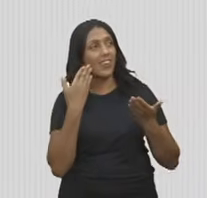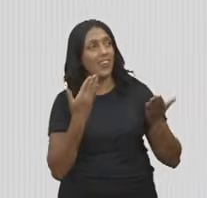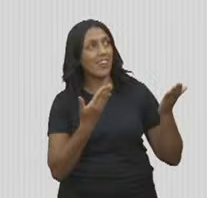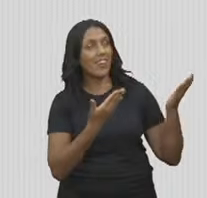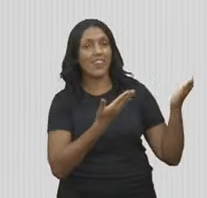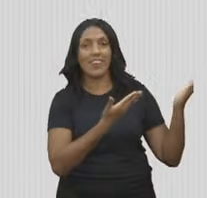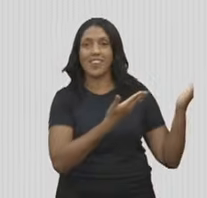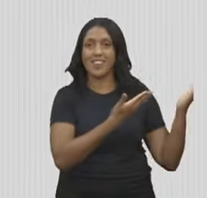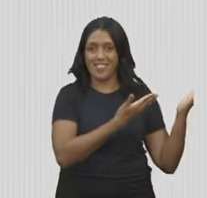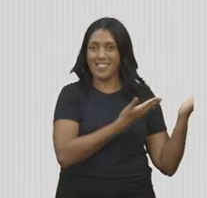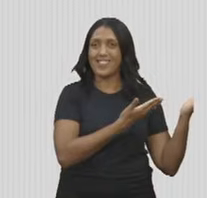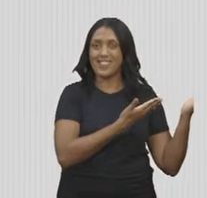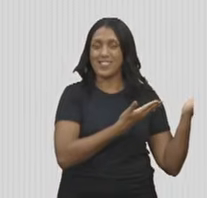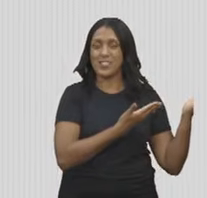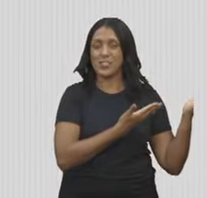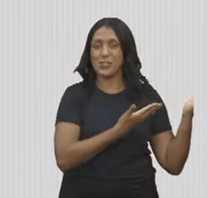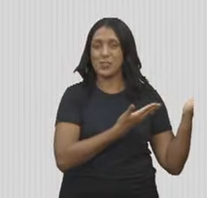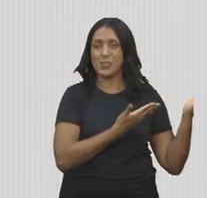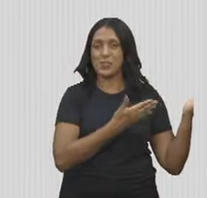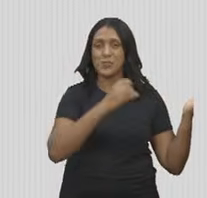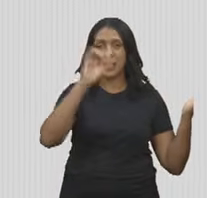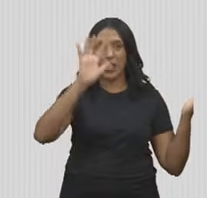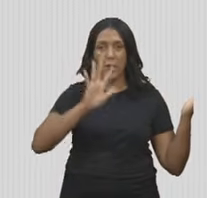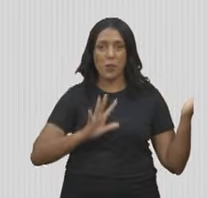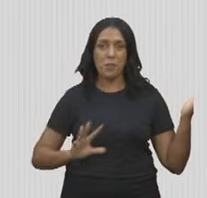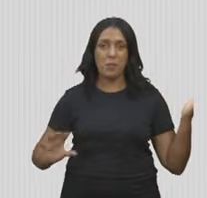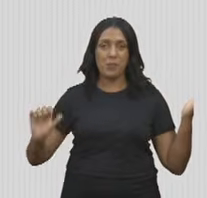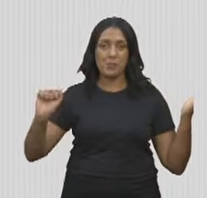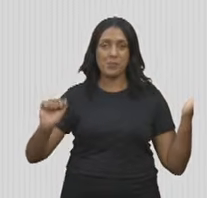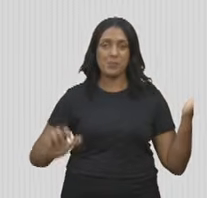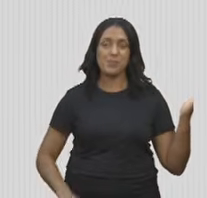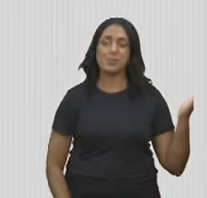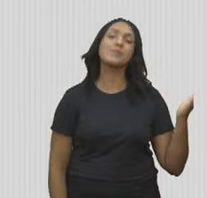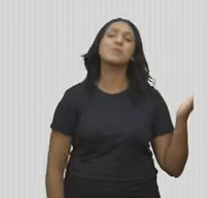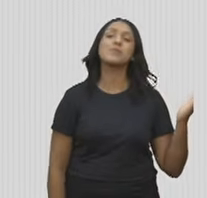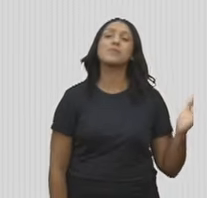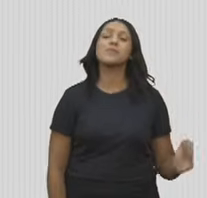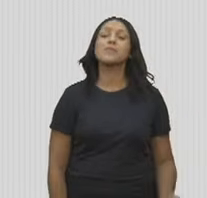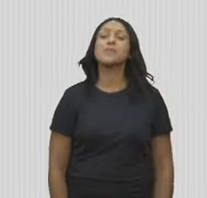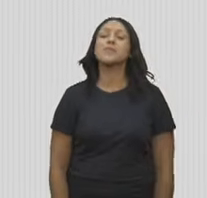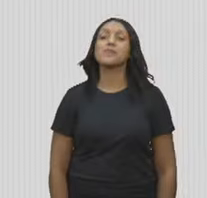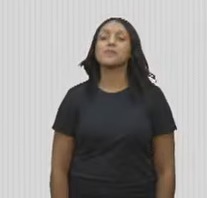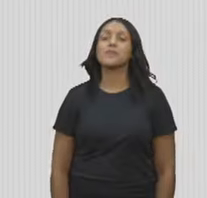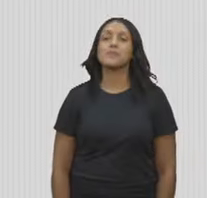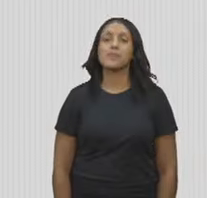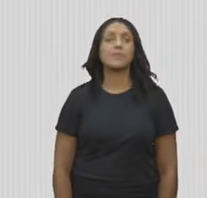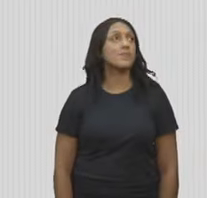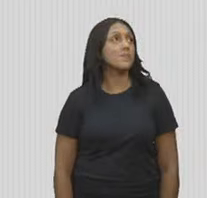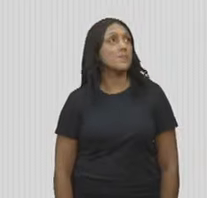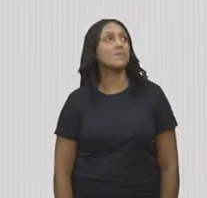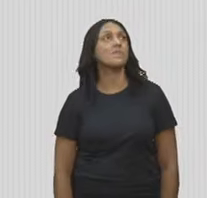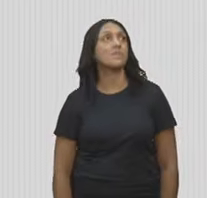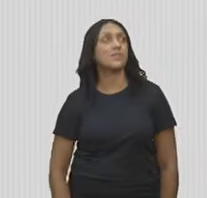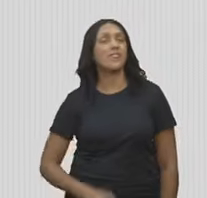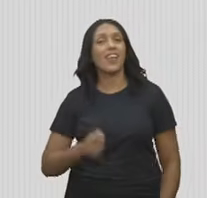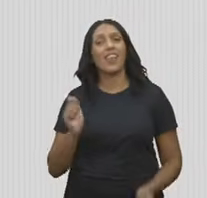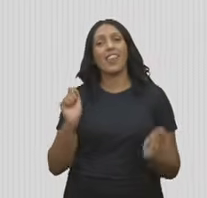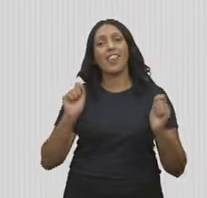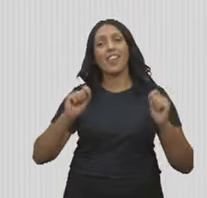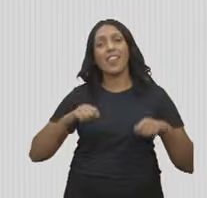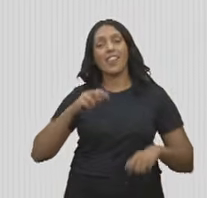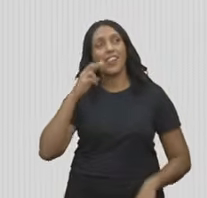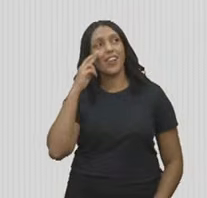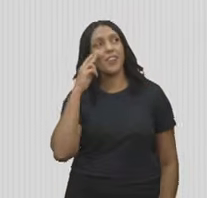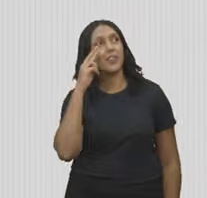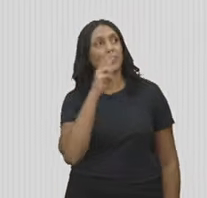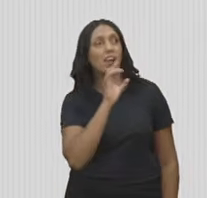lista, agora a gente está mostrando o mapa para mostrar que atuamos na cidade inteira, em todos os pontos, sempre trabalhando aí